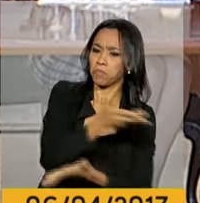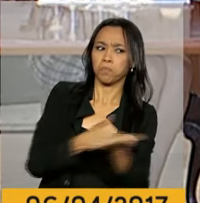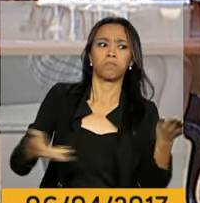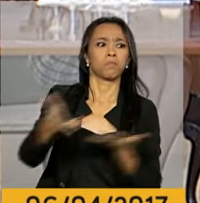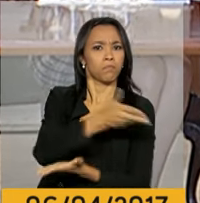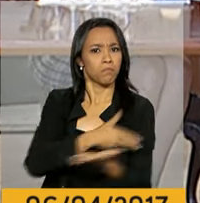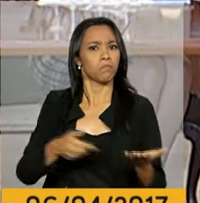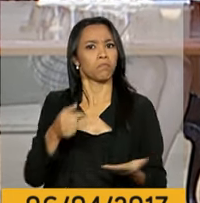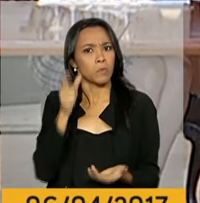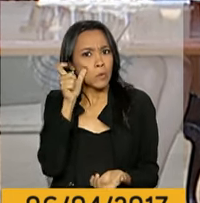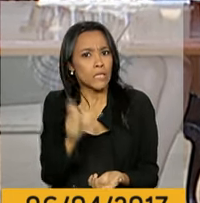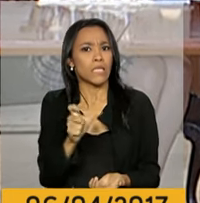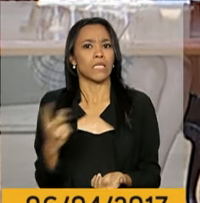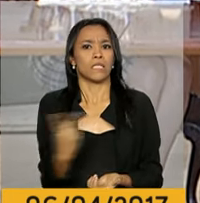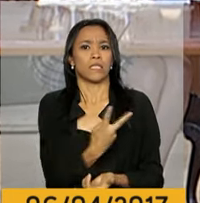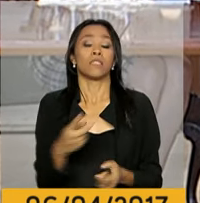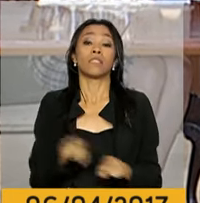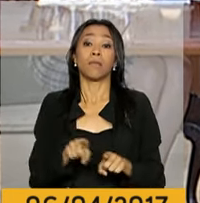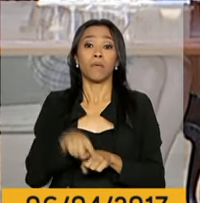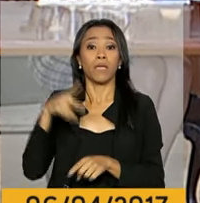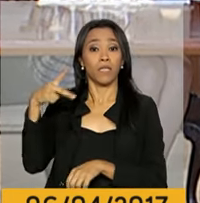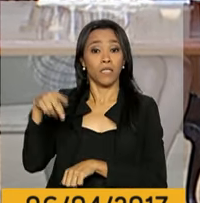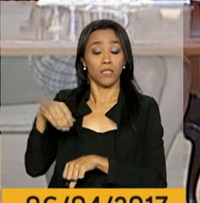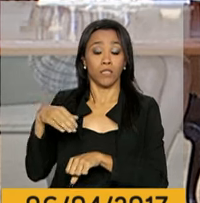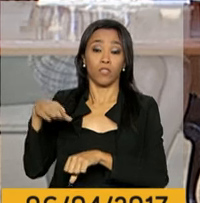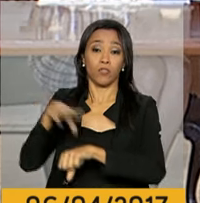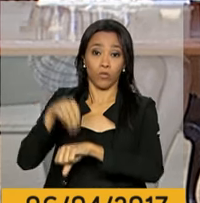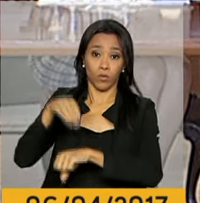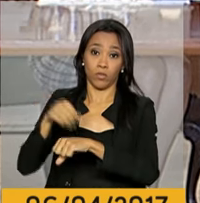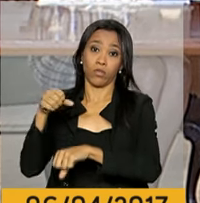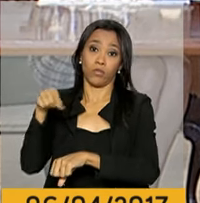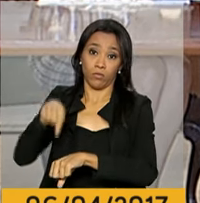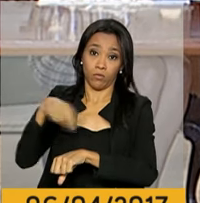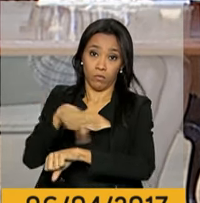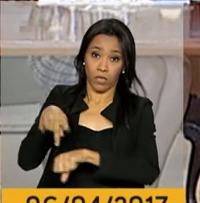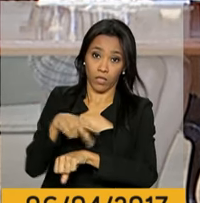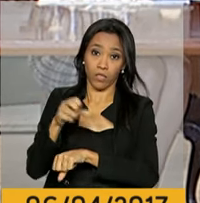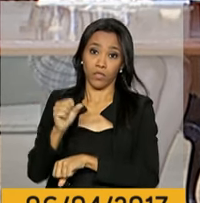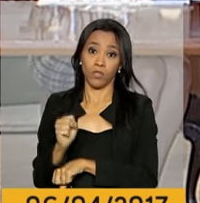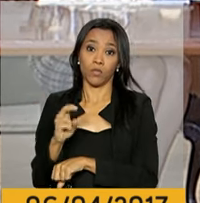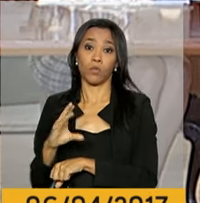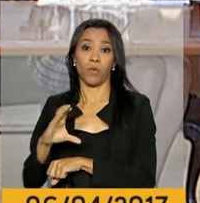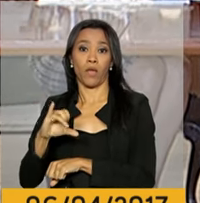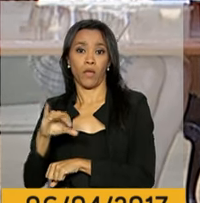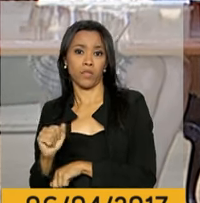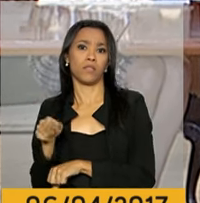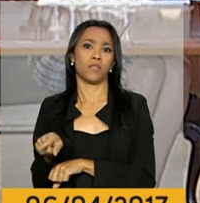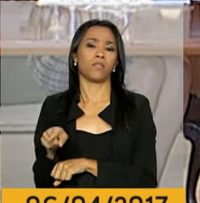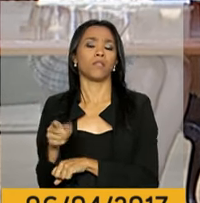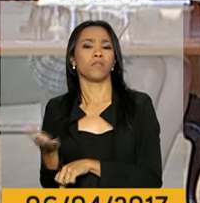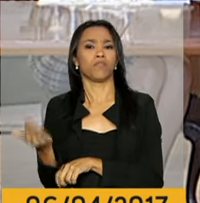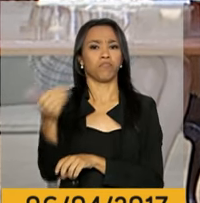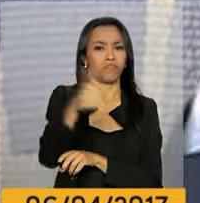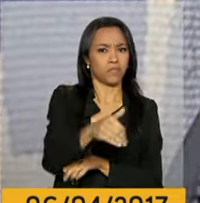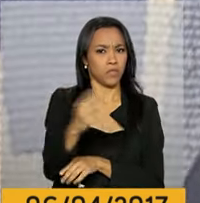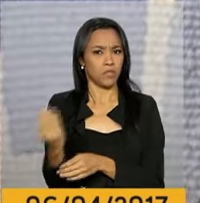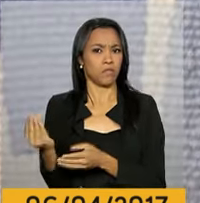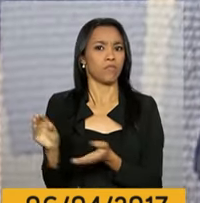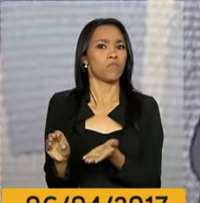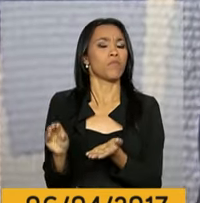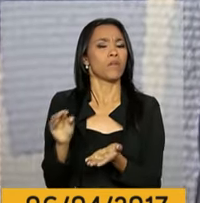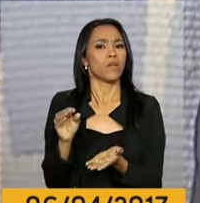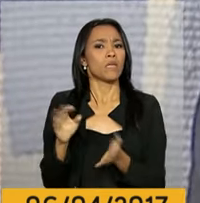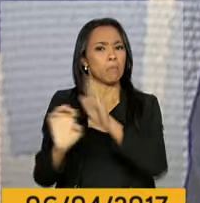entusiasmo de investidores suecos com o momento de reformas que vivemos no Brasil. Aliás,